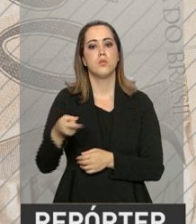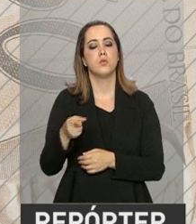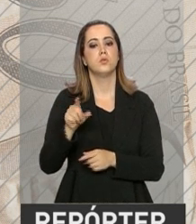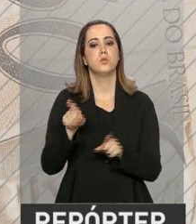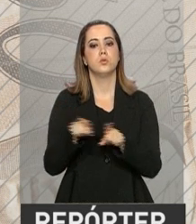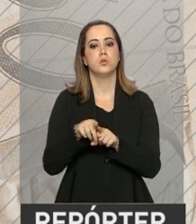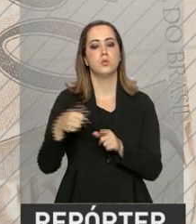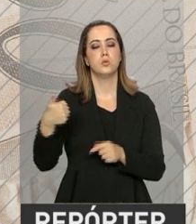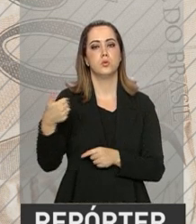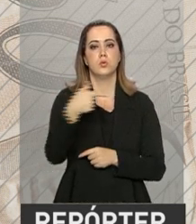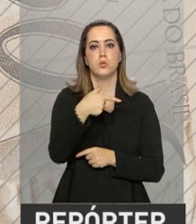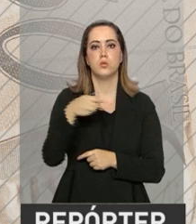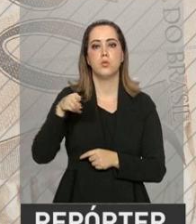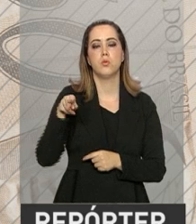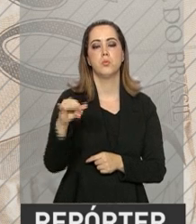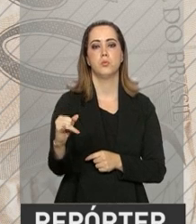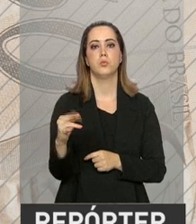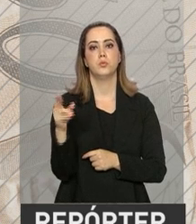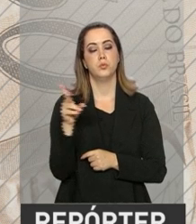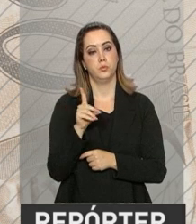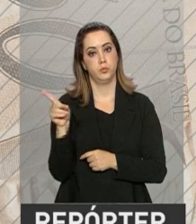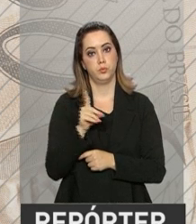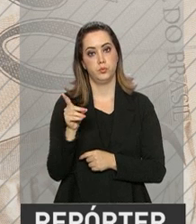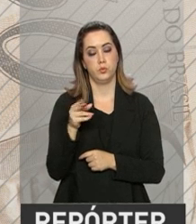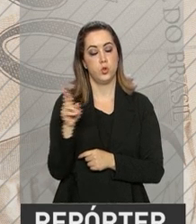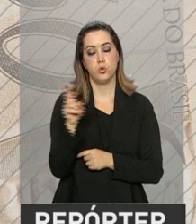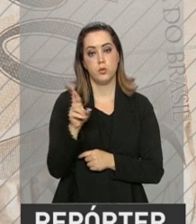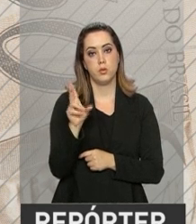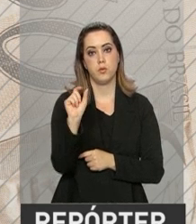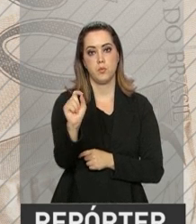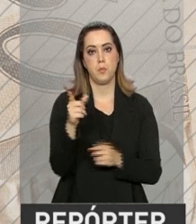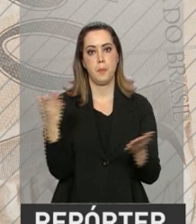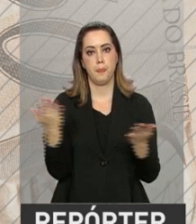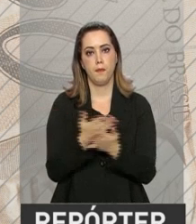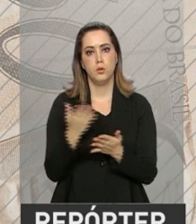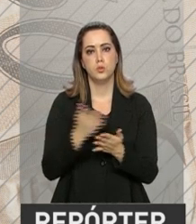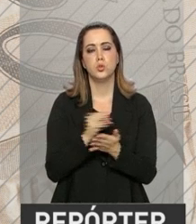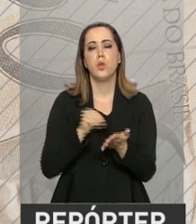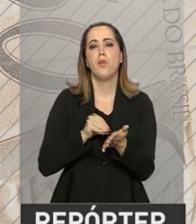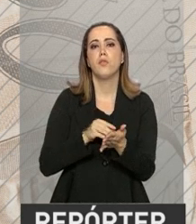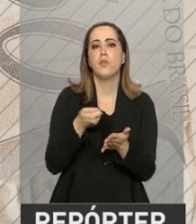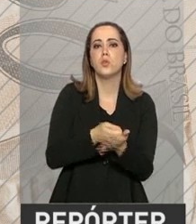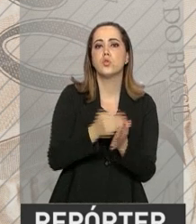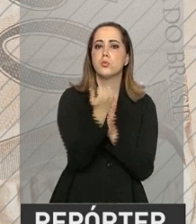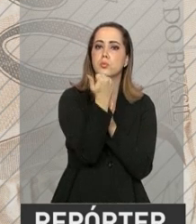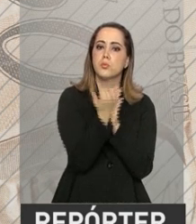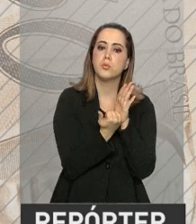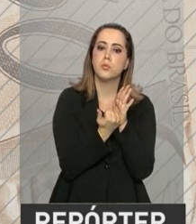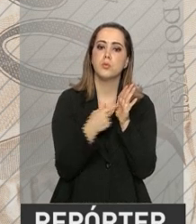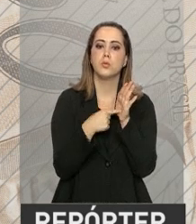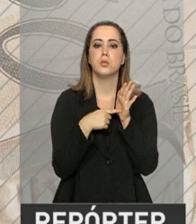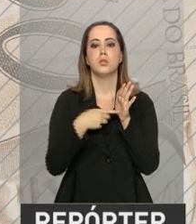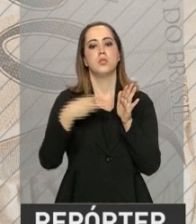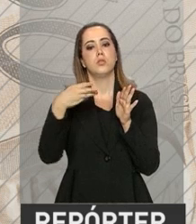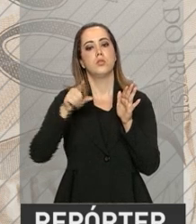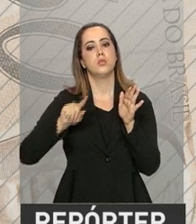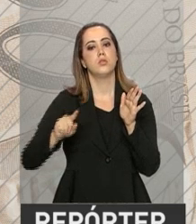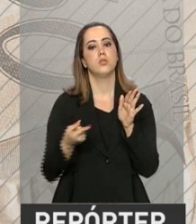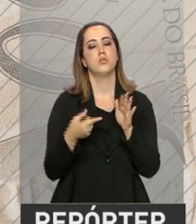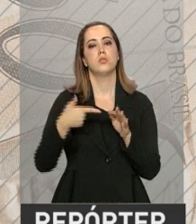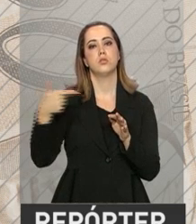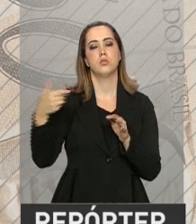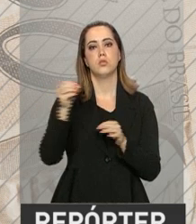900 milhões de reais a inadimplência diminuiu e ficou 3,2 por cento abaixo da média de mercado de